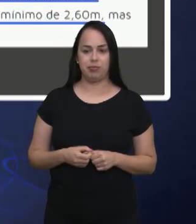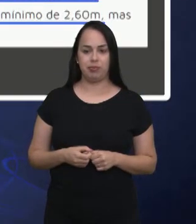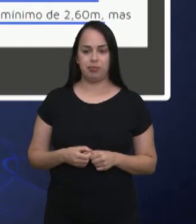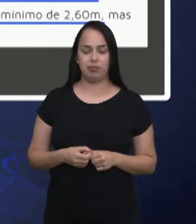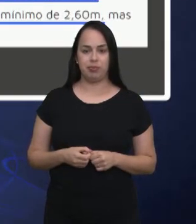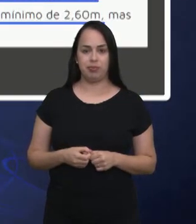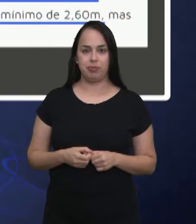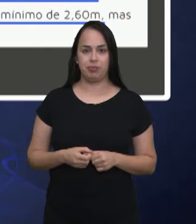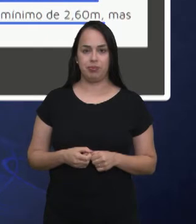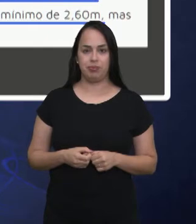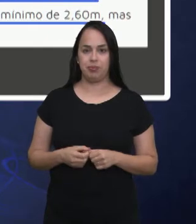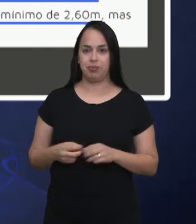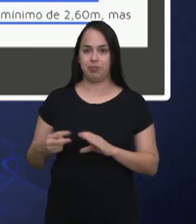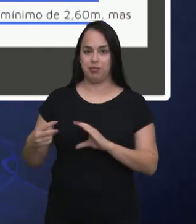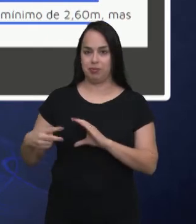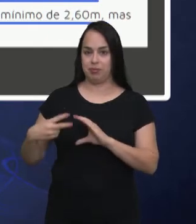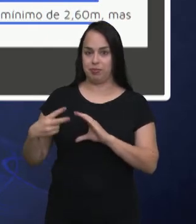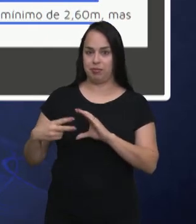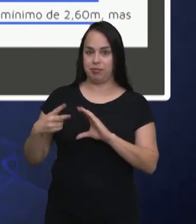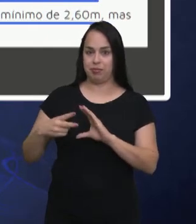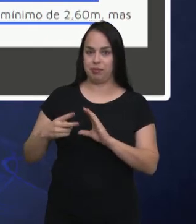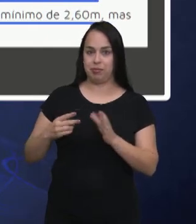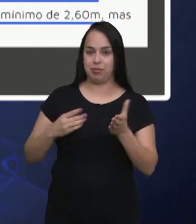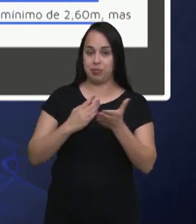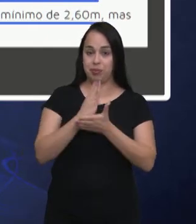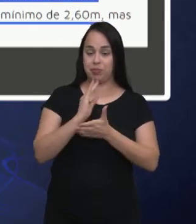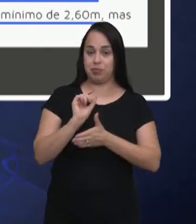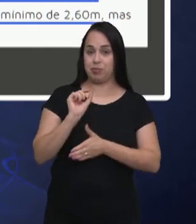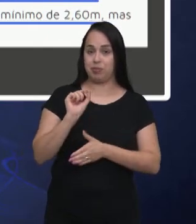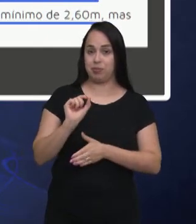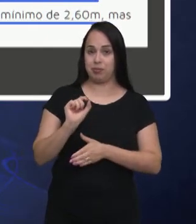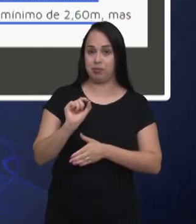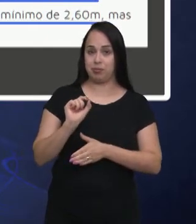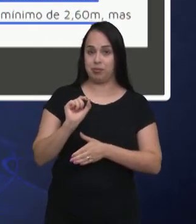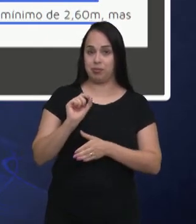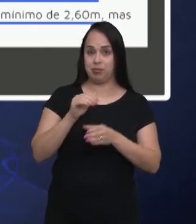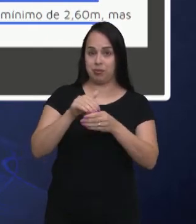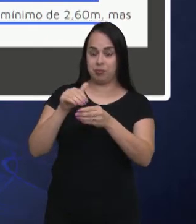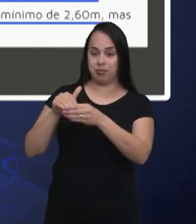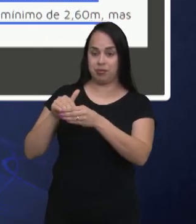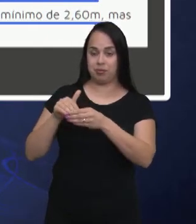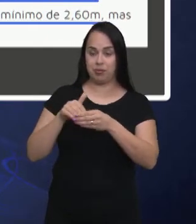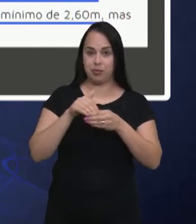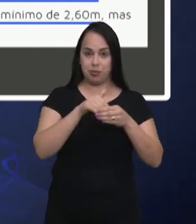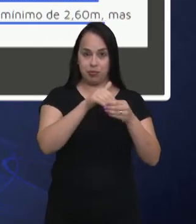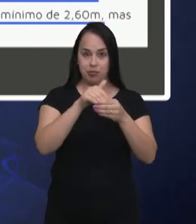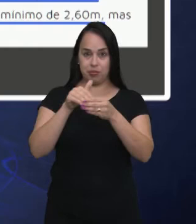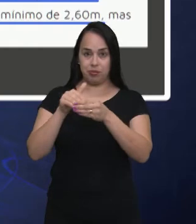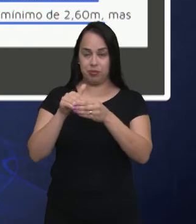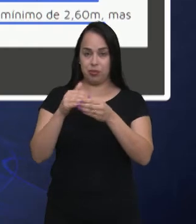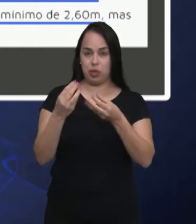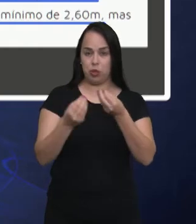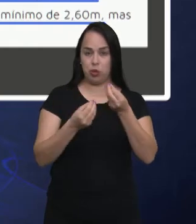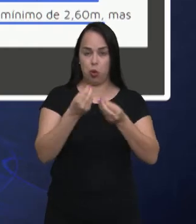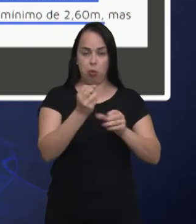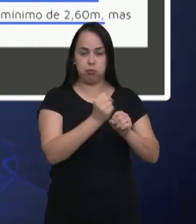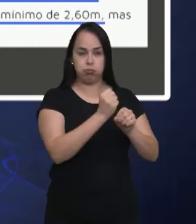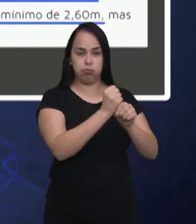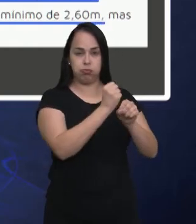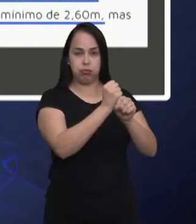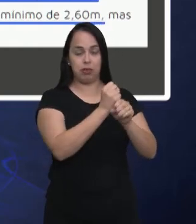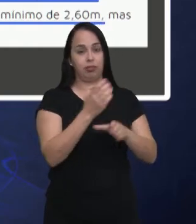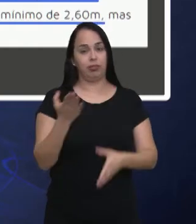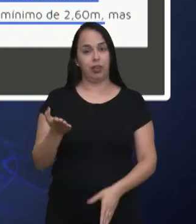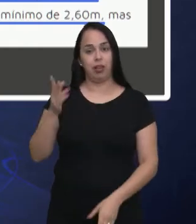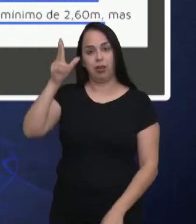a Câmara de São José vota o projeto que altera o Código de Edificações do município. Felício